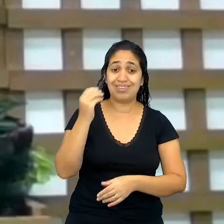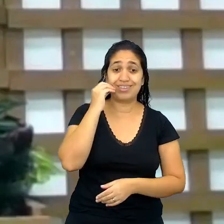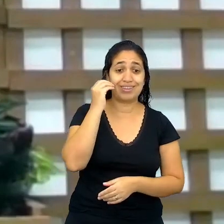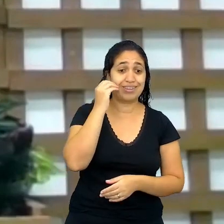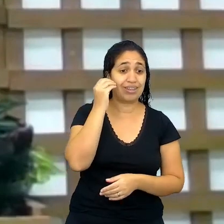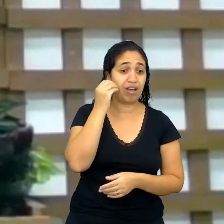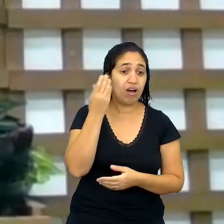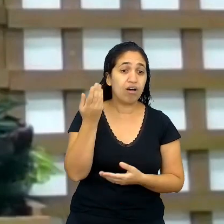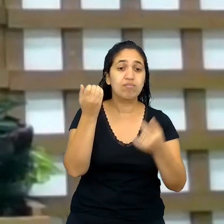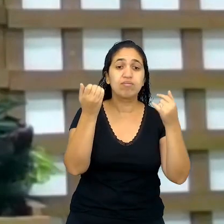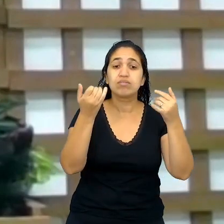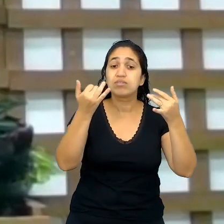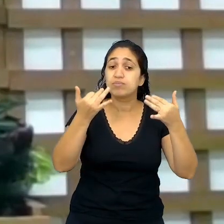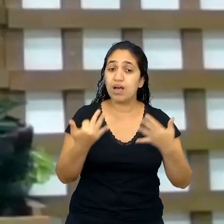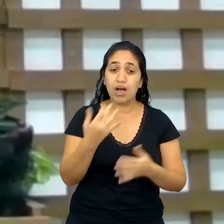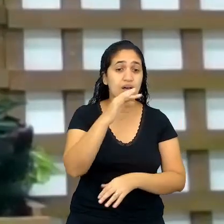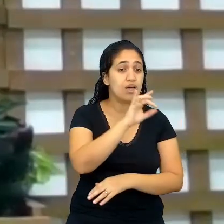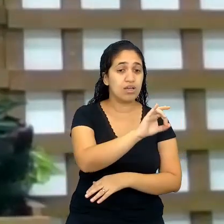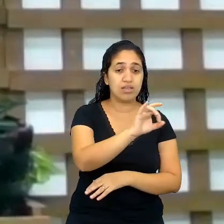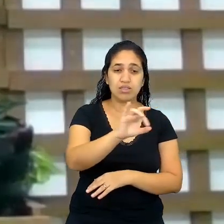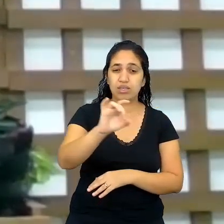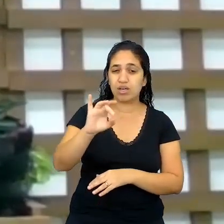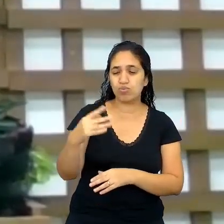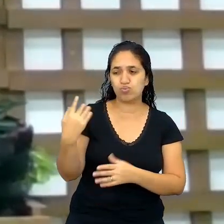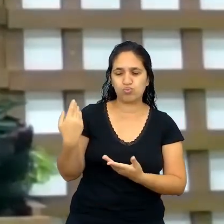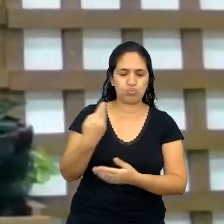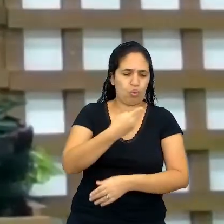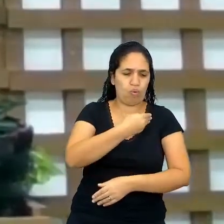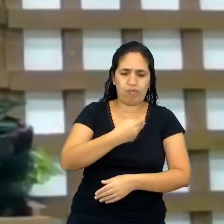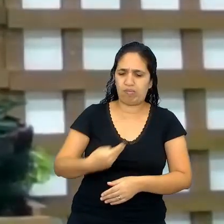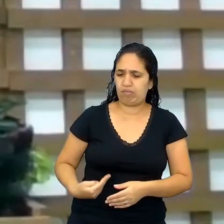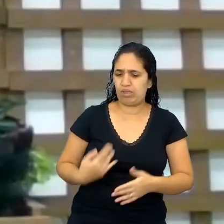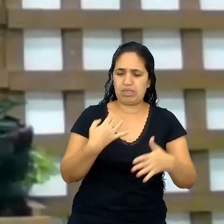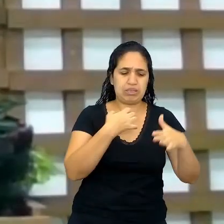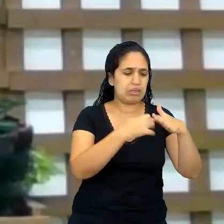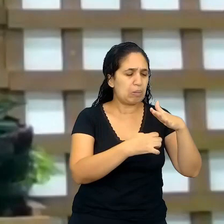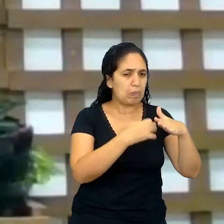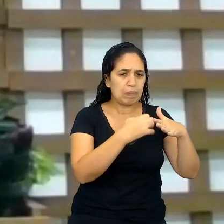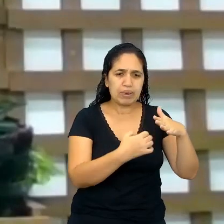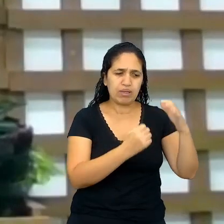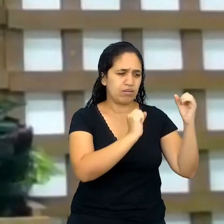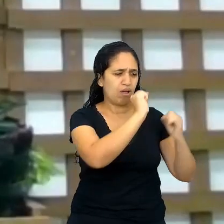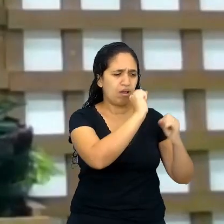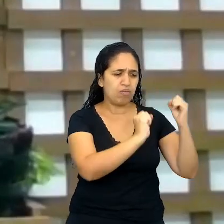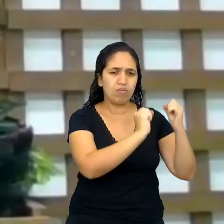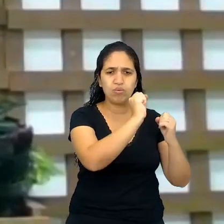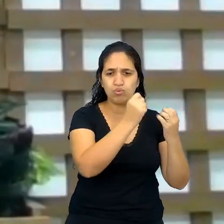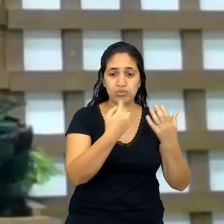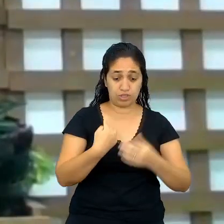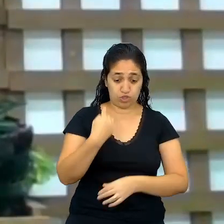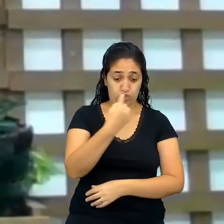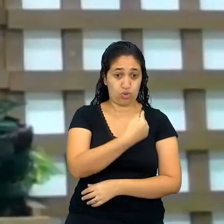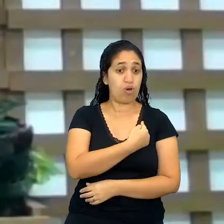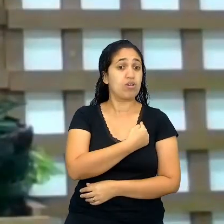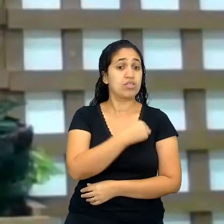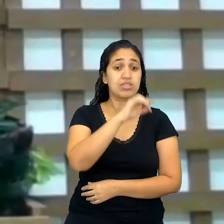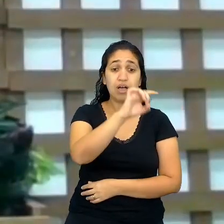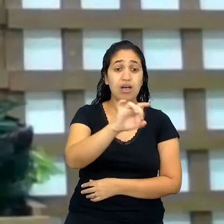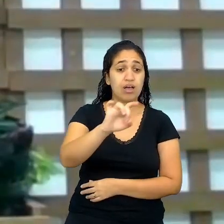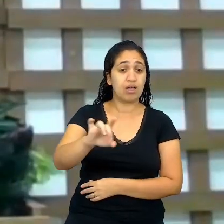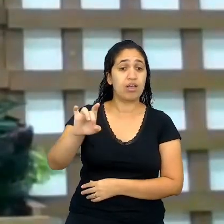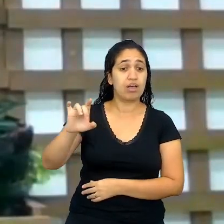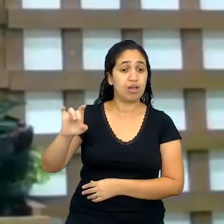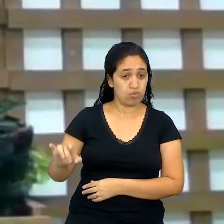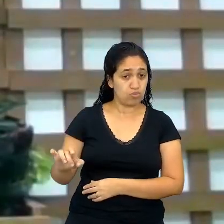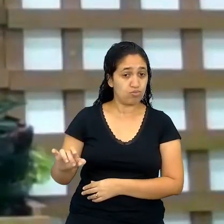ao máximo. Que cada um, desde o governo, desde empresas, desde indústria, desde nós mesmos, cada um